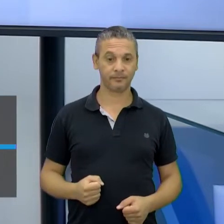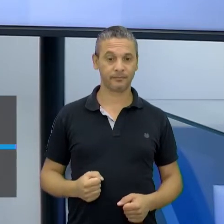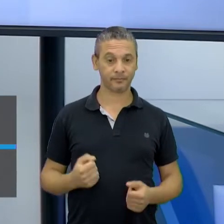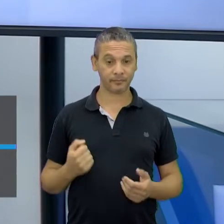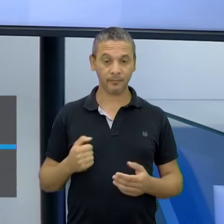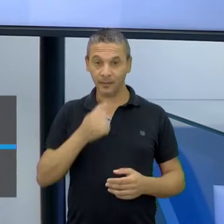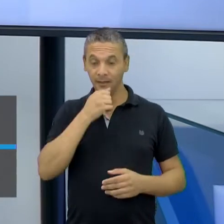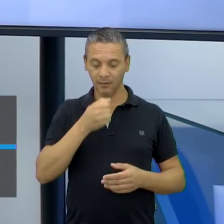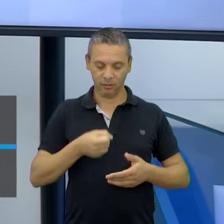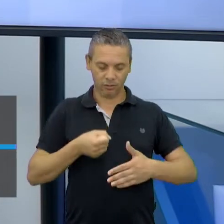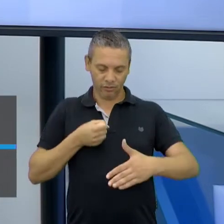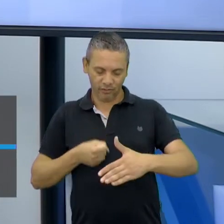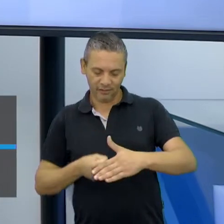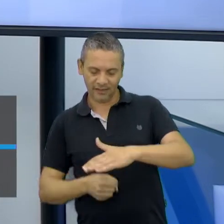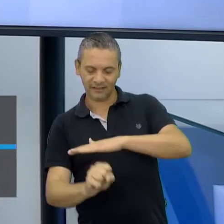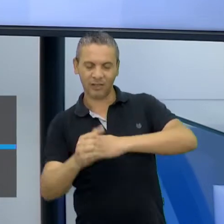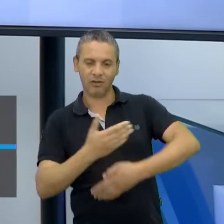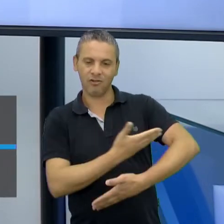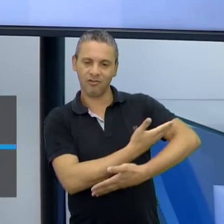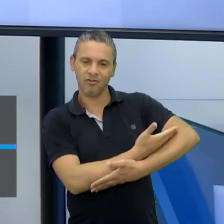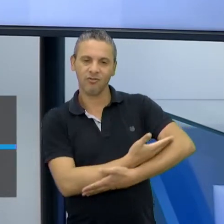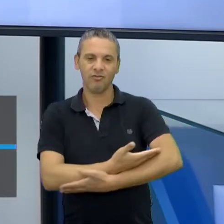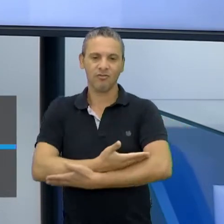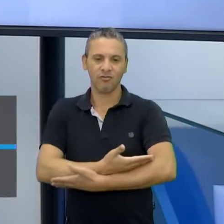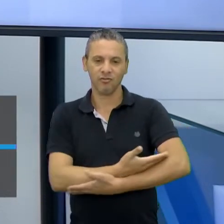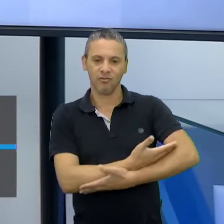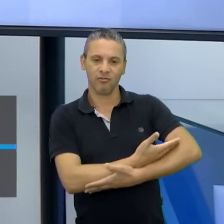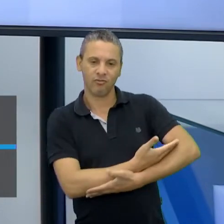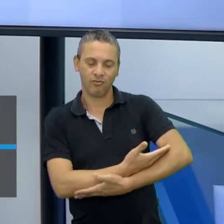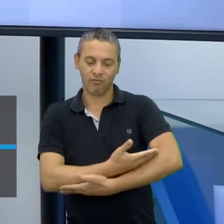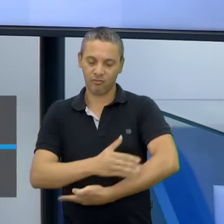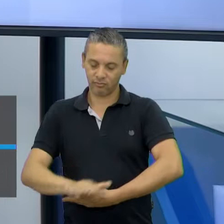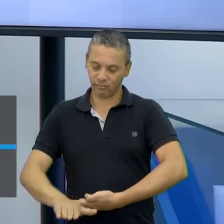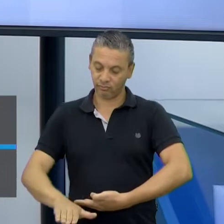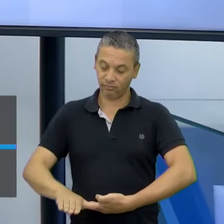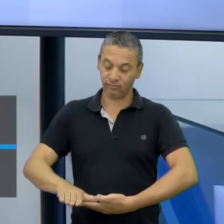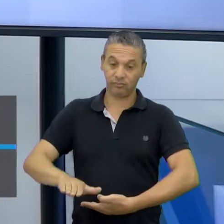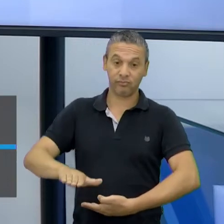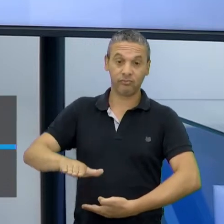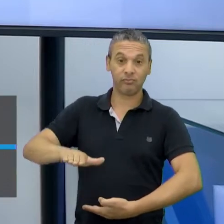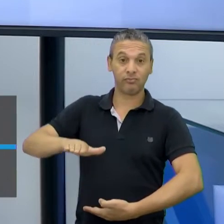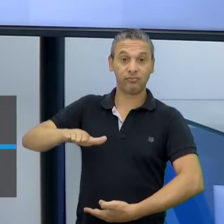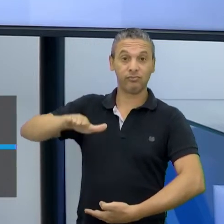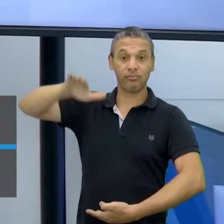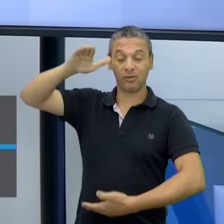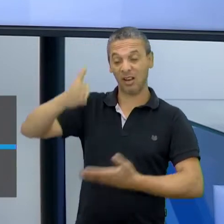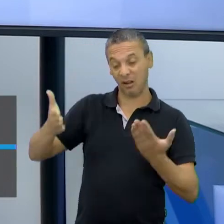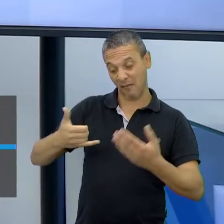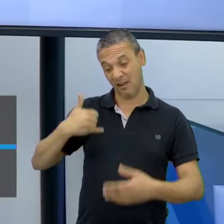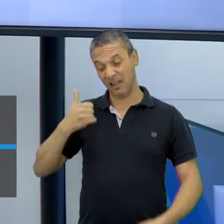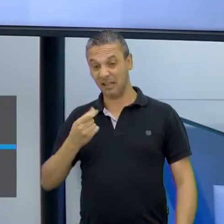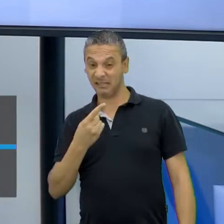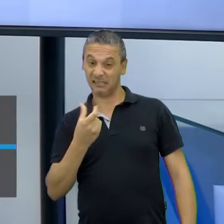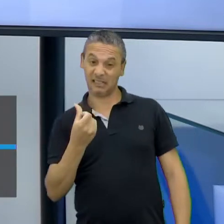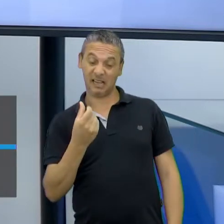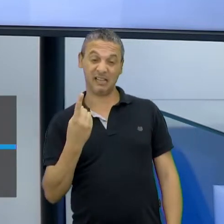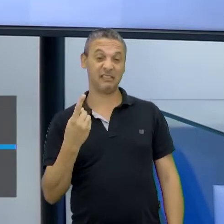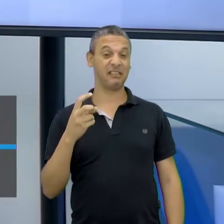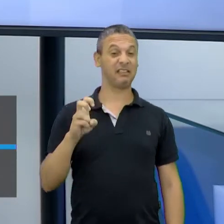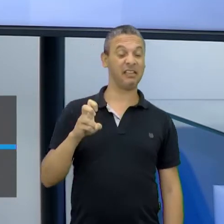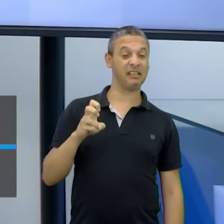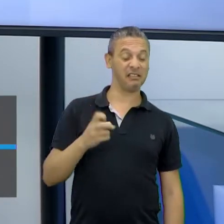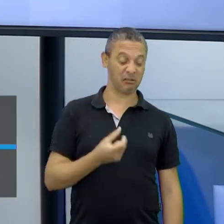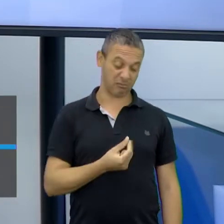que nasceram até os dias atuais, até os 16, 15 anos que vocês devem ter hoje aí? Uns devem